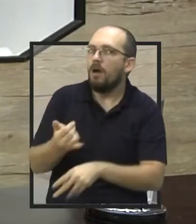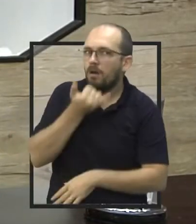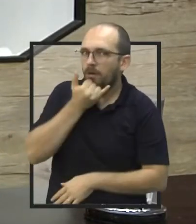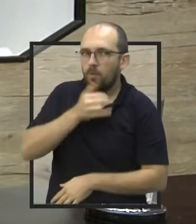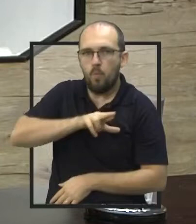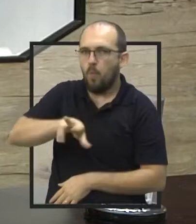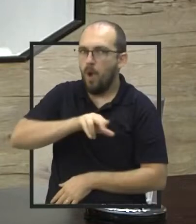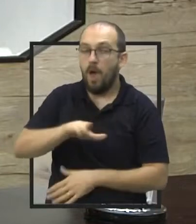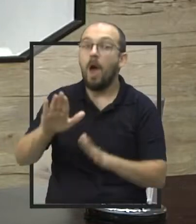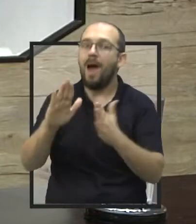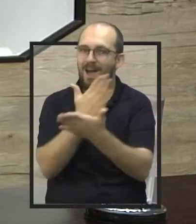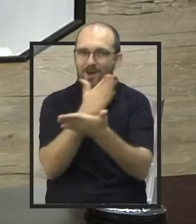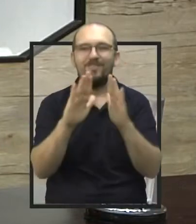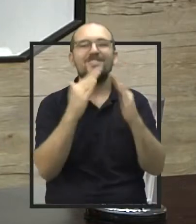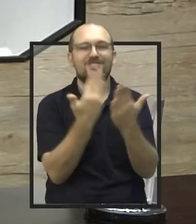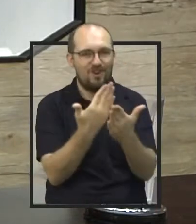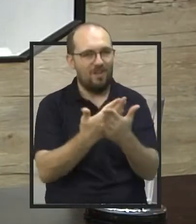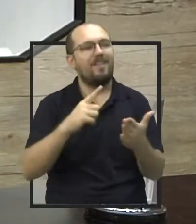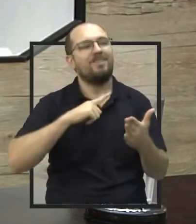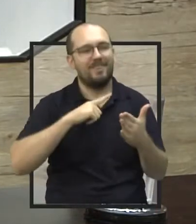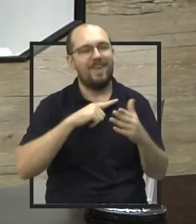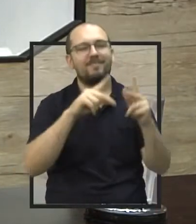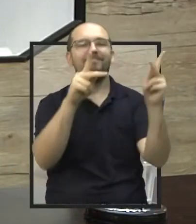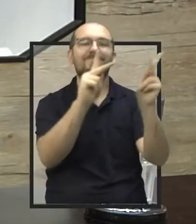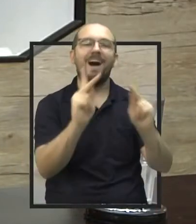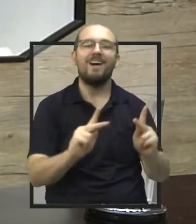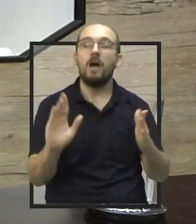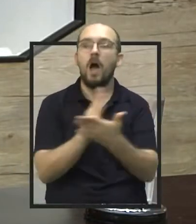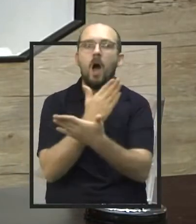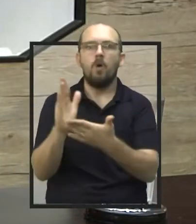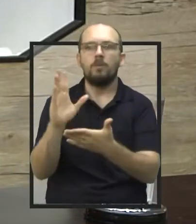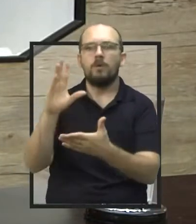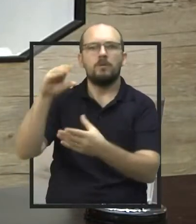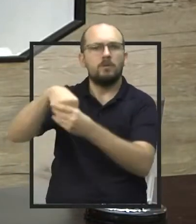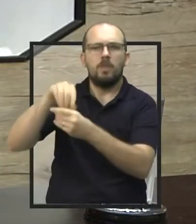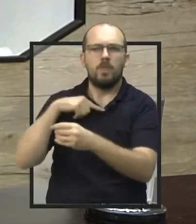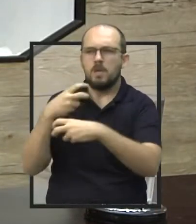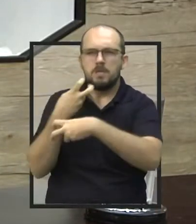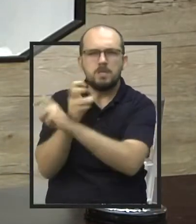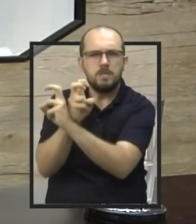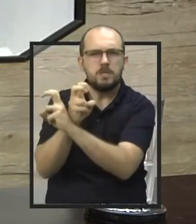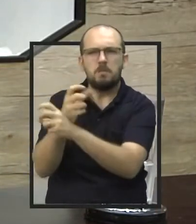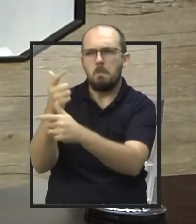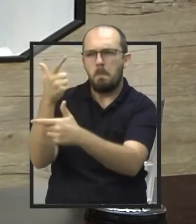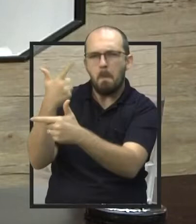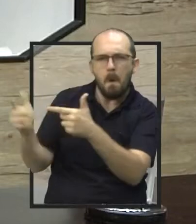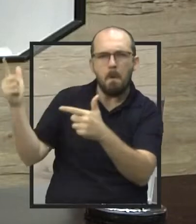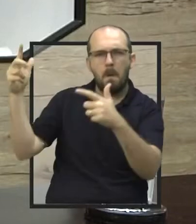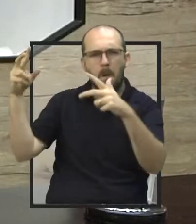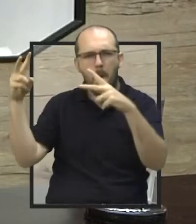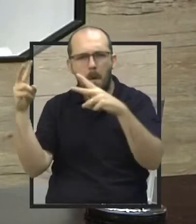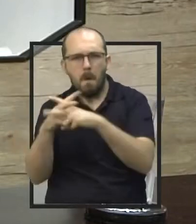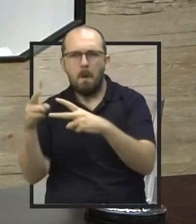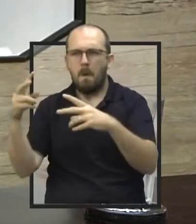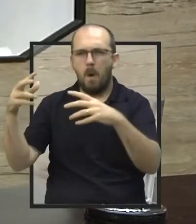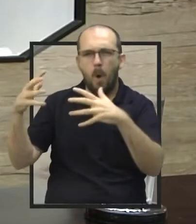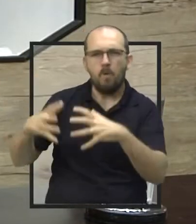saudável, isso me deixava um pouco chateada e